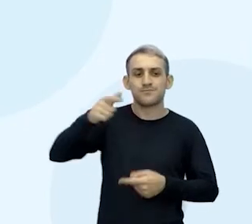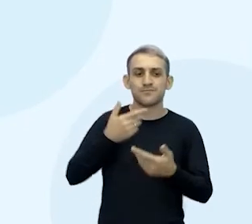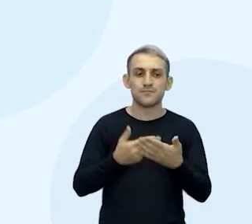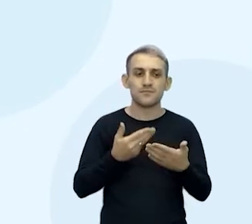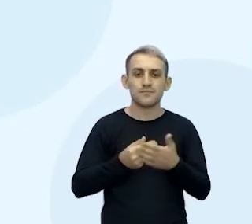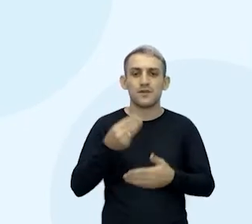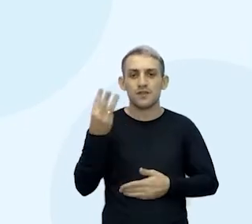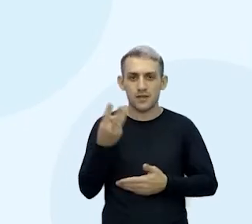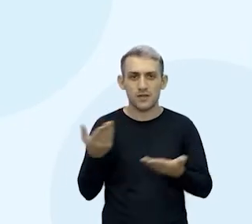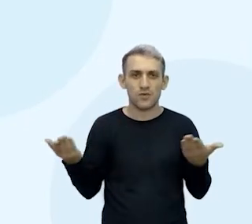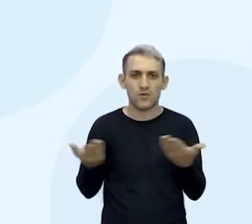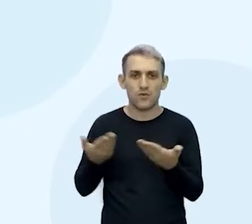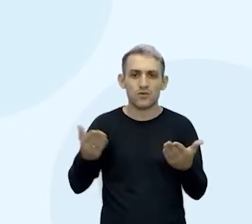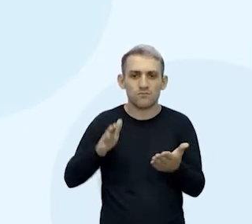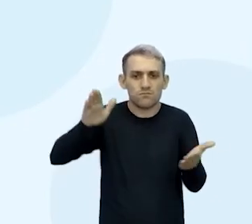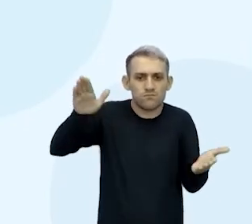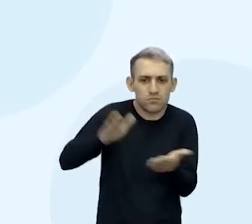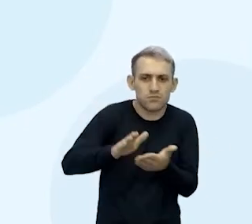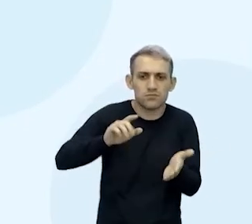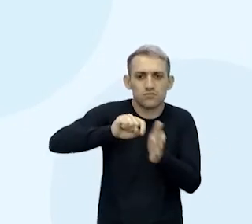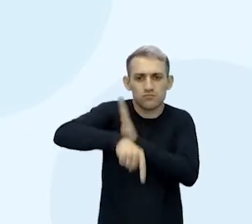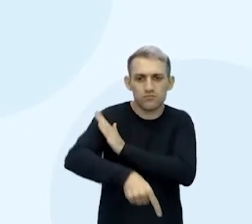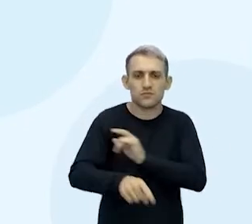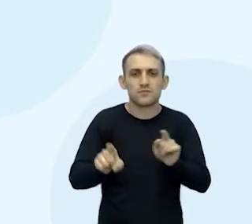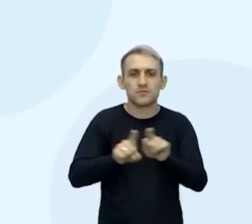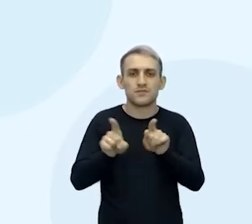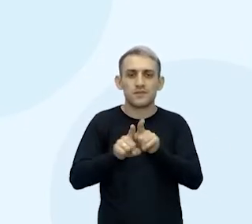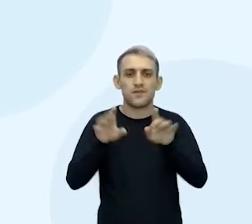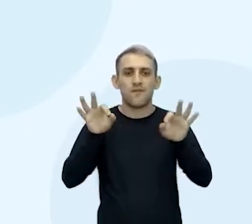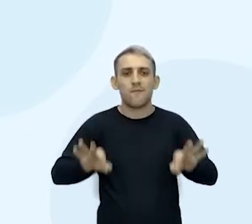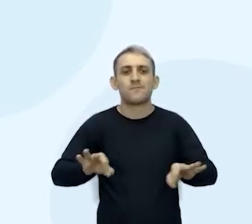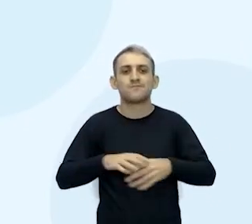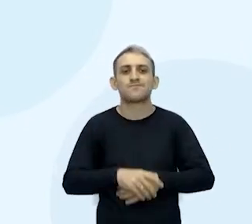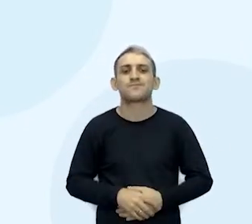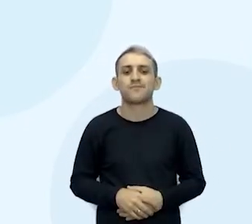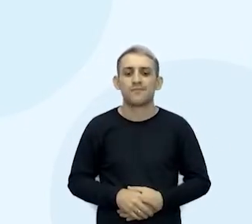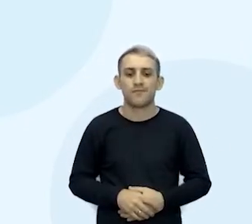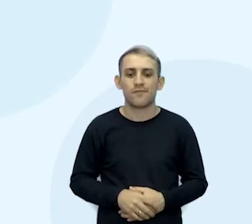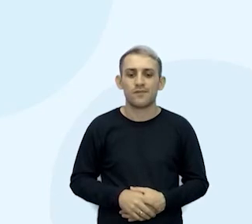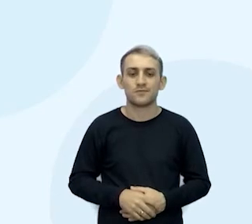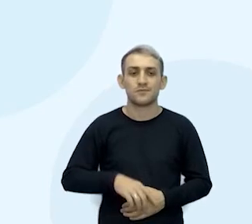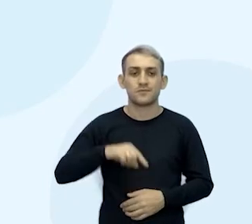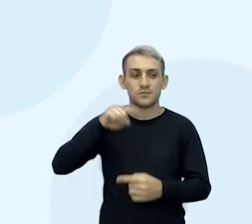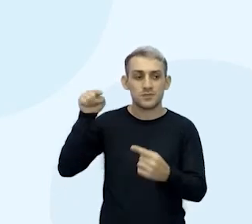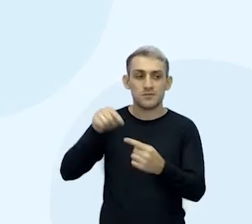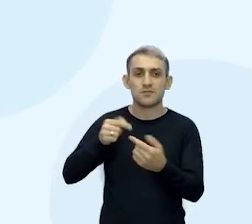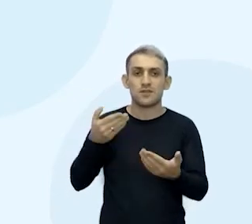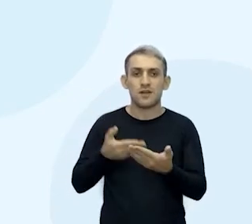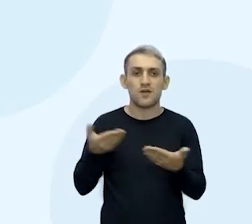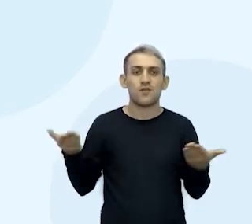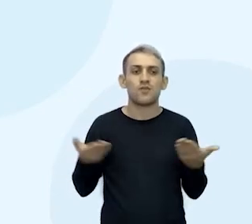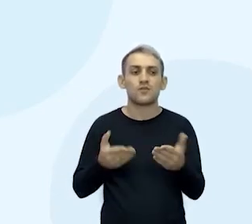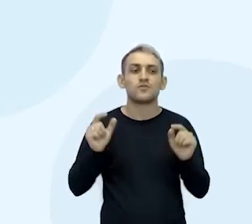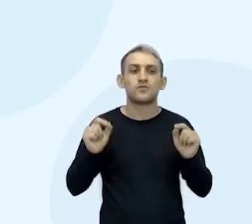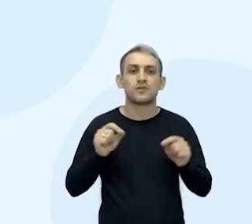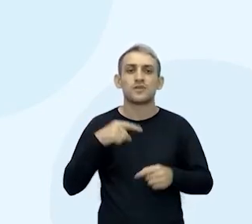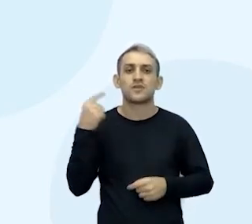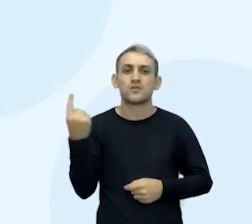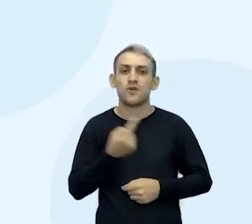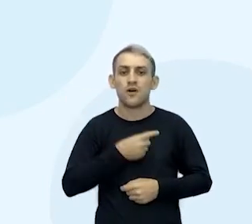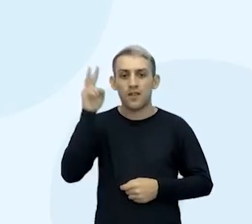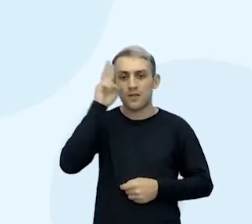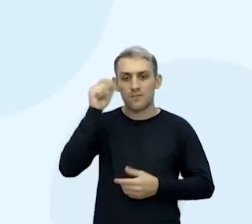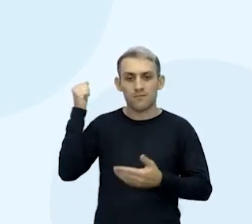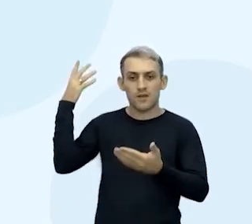aula de hoje, pressão nas profundezas. Vamos lá. Então, o objetivo da aula de hoje é justamente a gente retomar